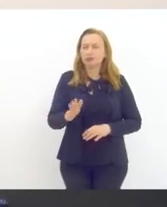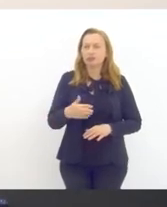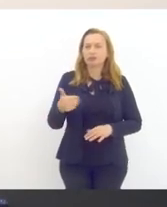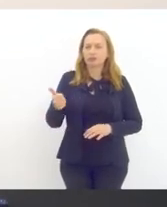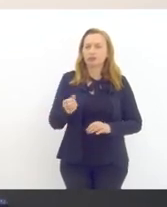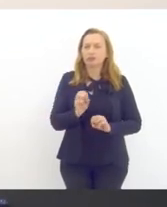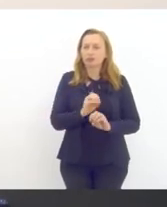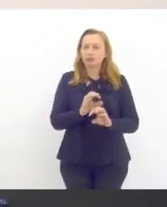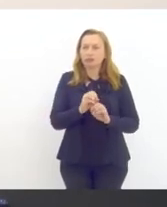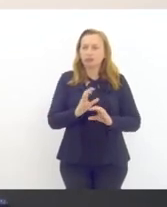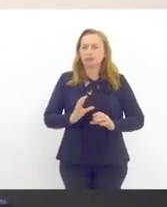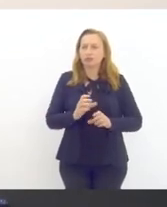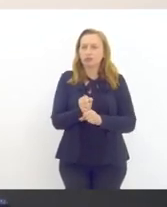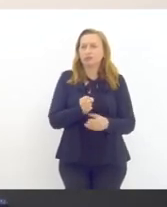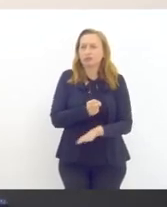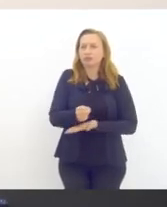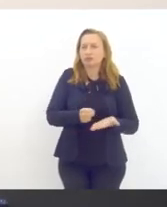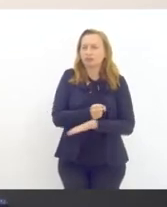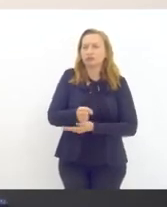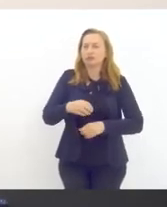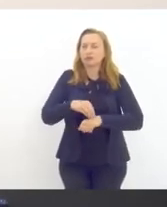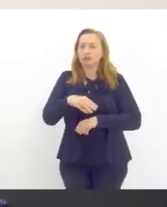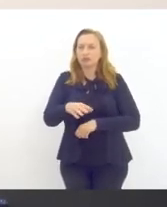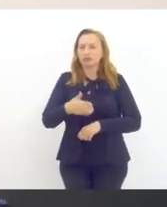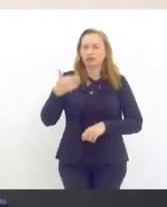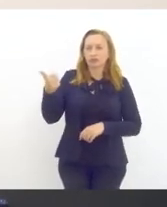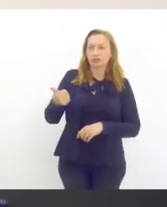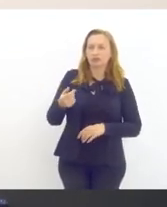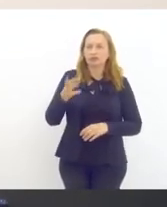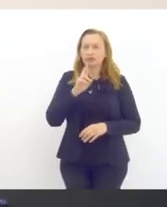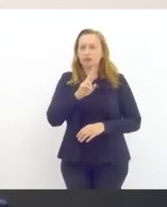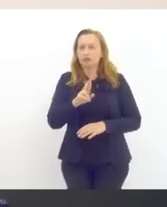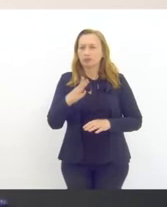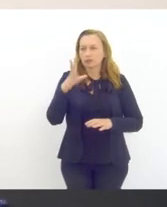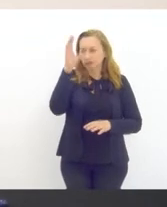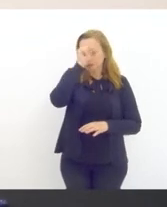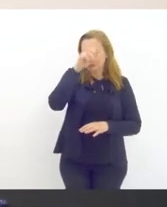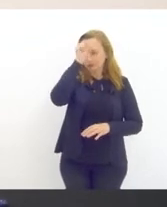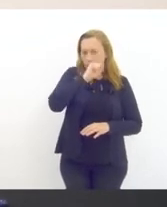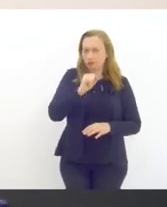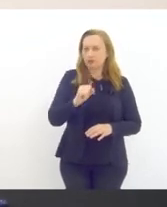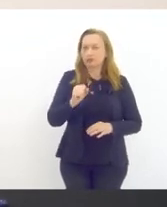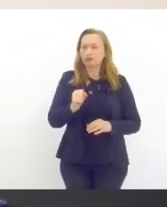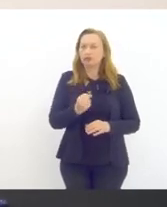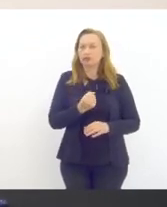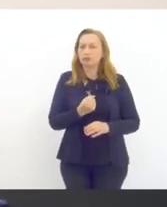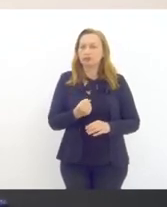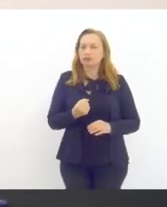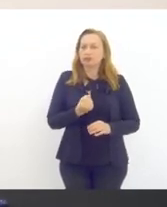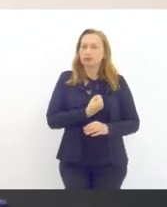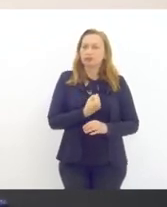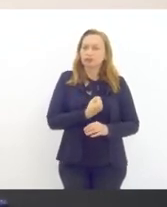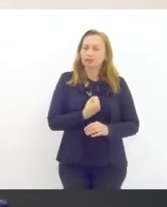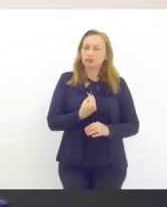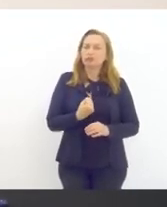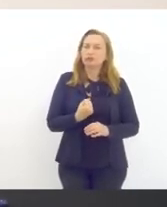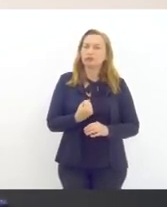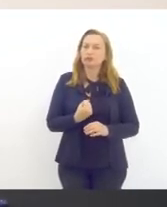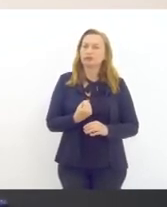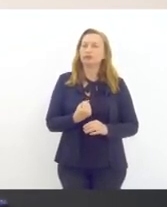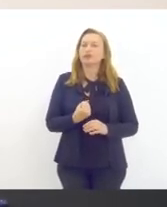educação calculado com base em indicadores de melhoria de resultados de aprendizagem e de aumento da equidade, considerável